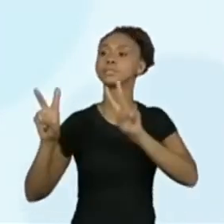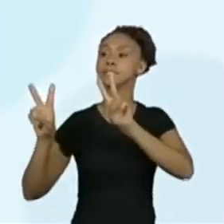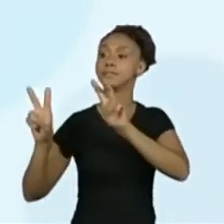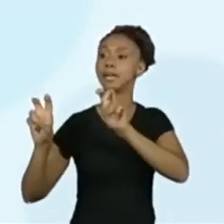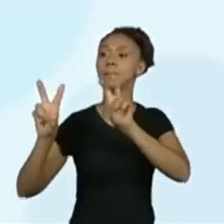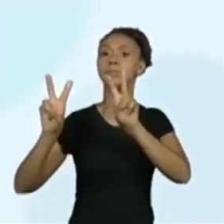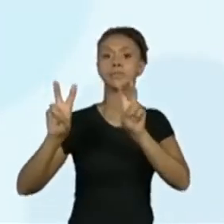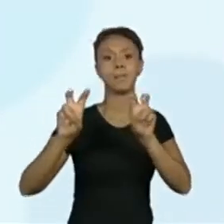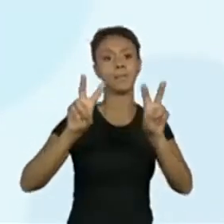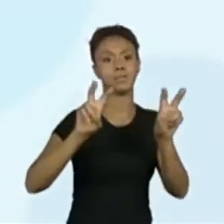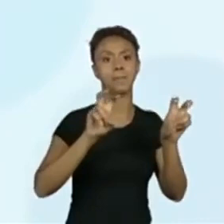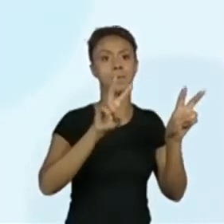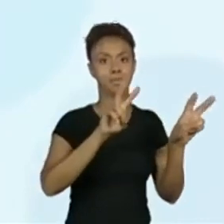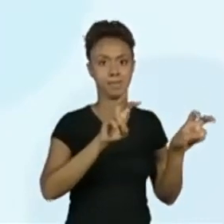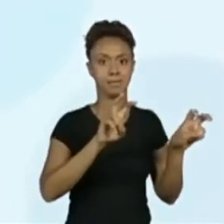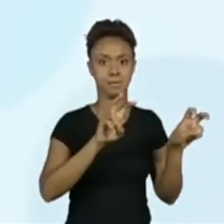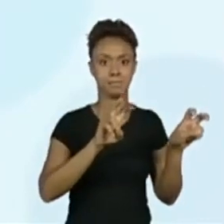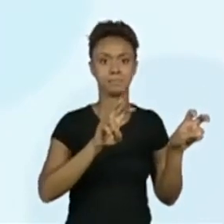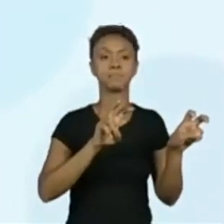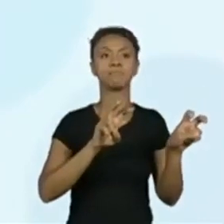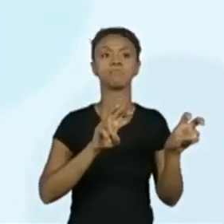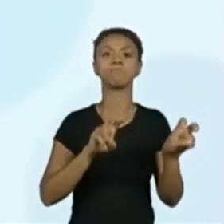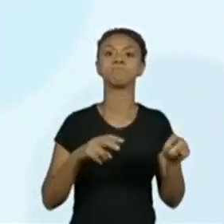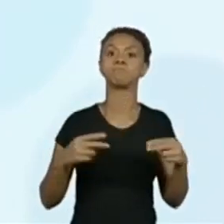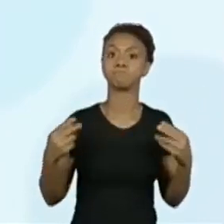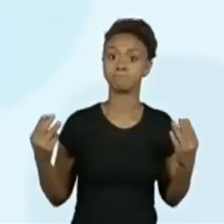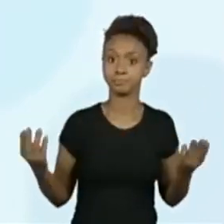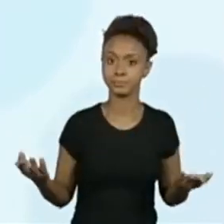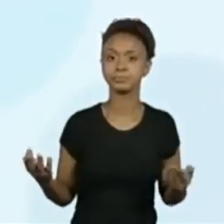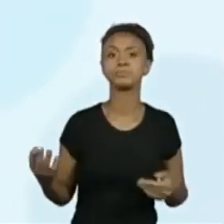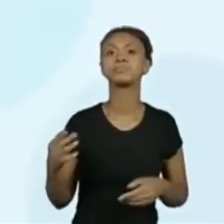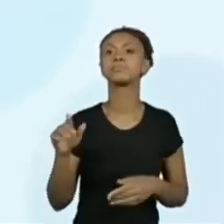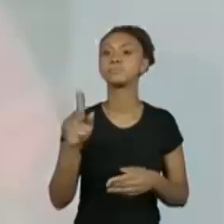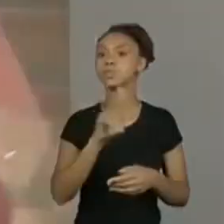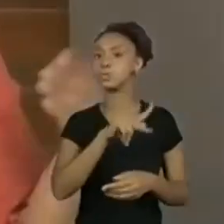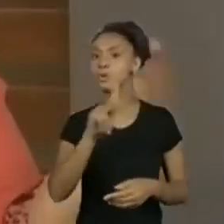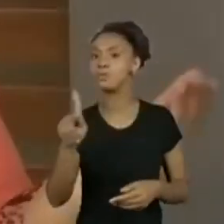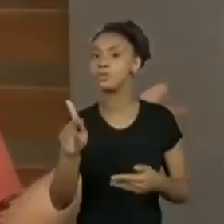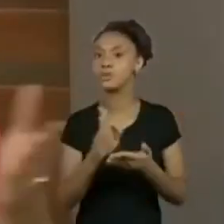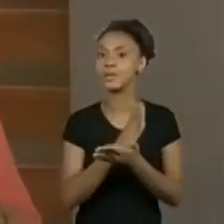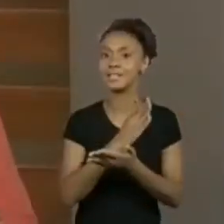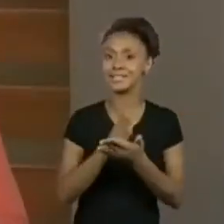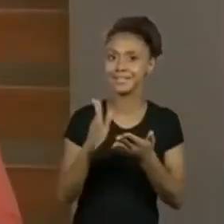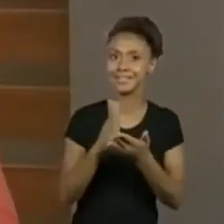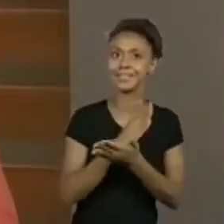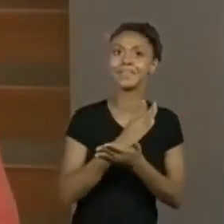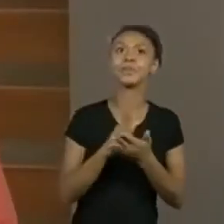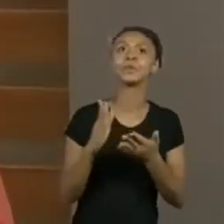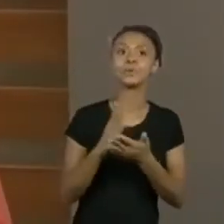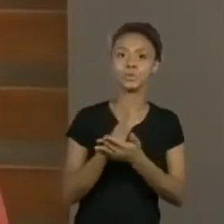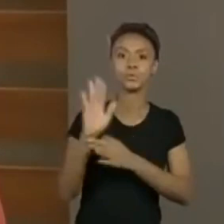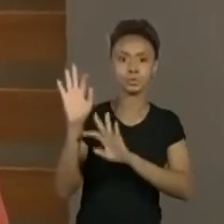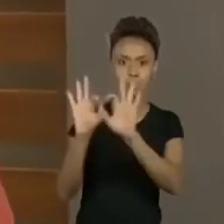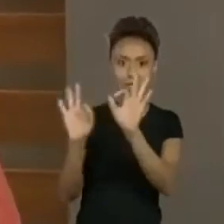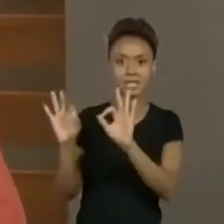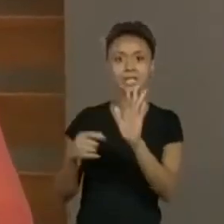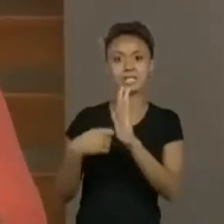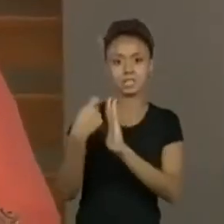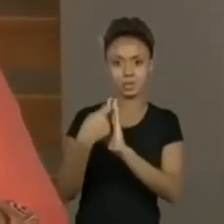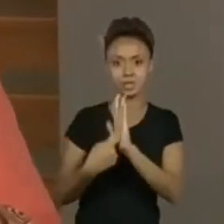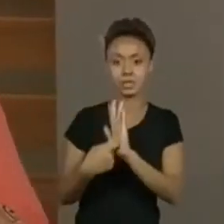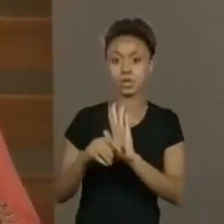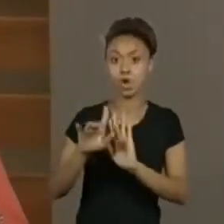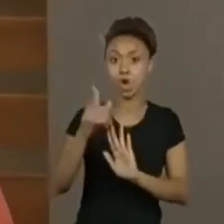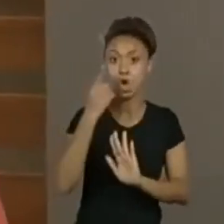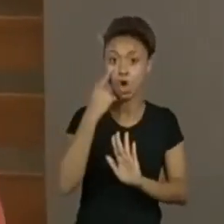a gente queria, foi isso, professora? Isso. Professores, alguns professores estão já organizando o texto. Neste